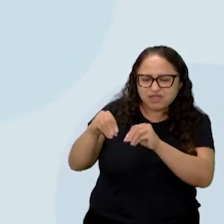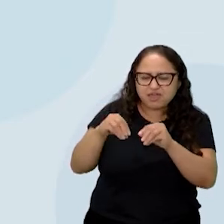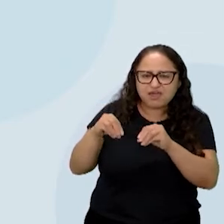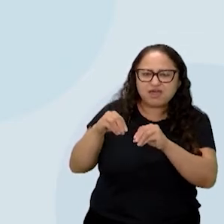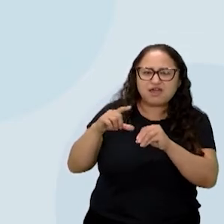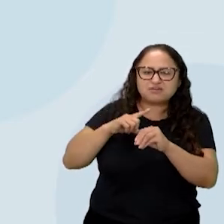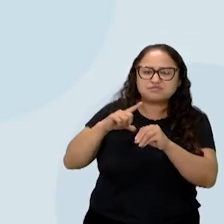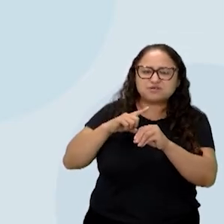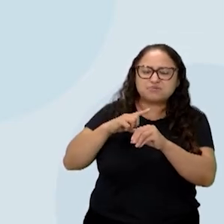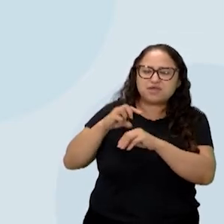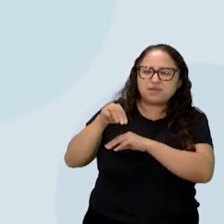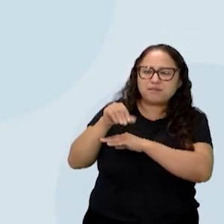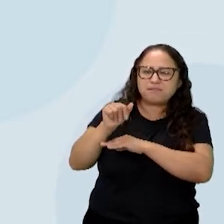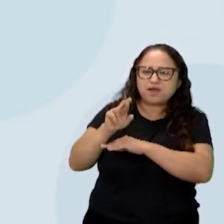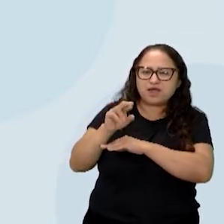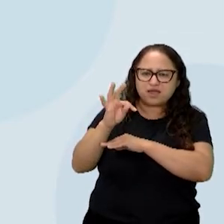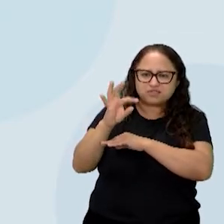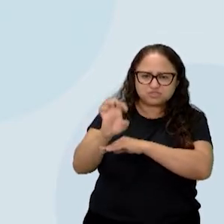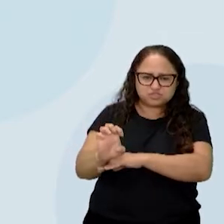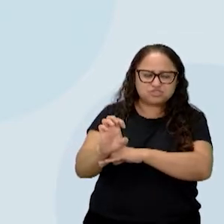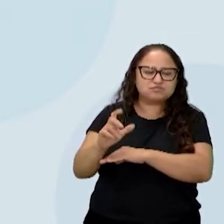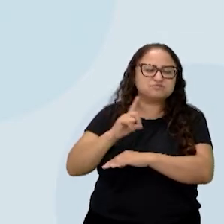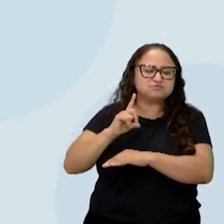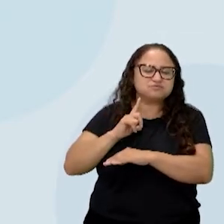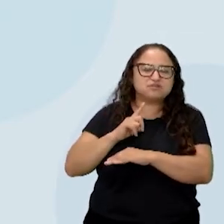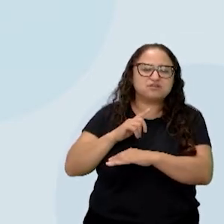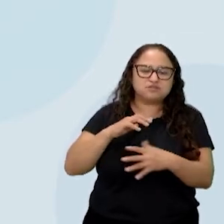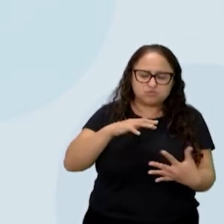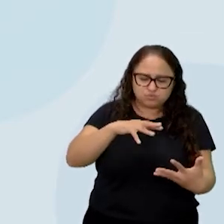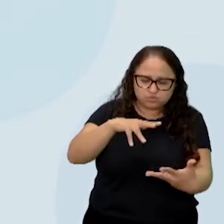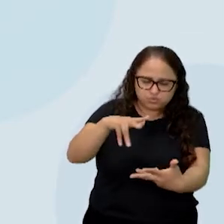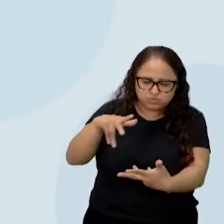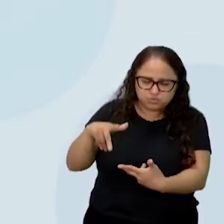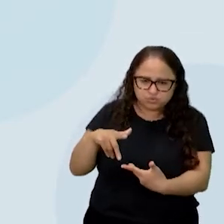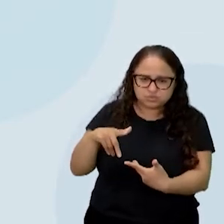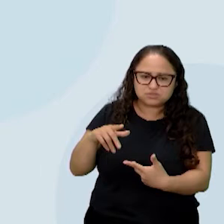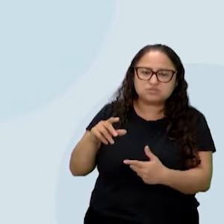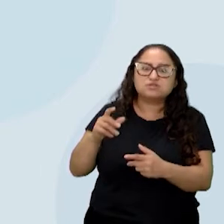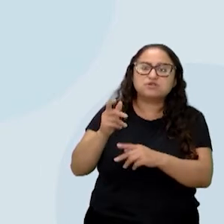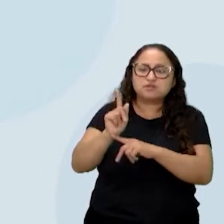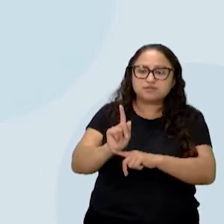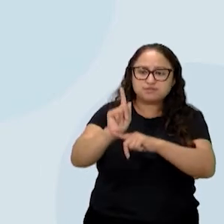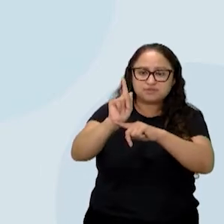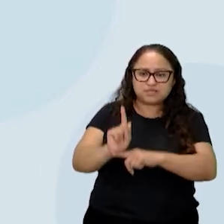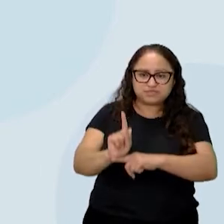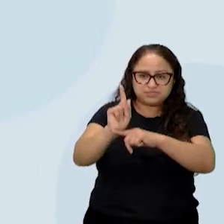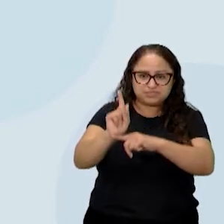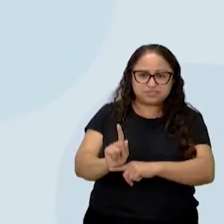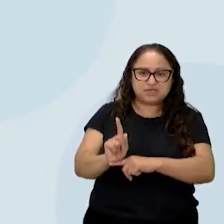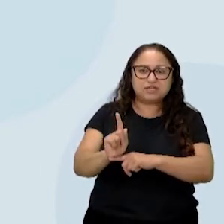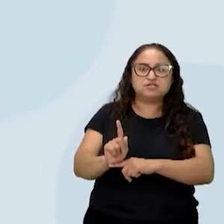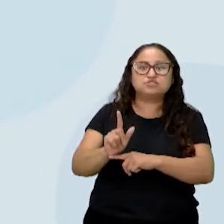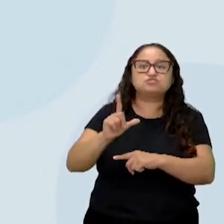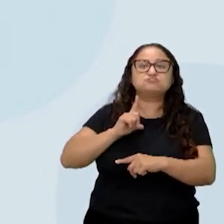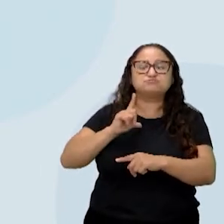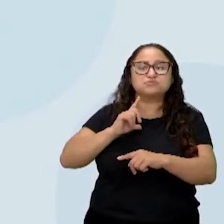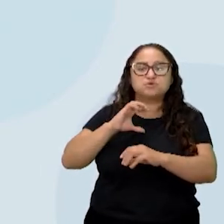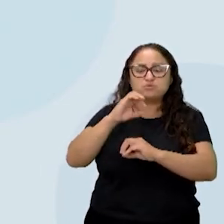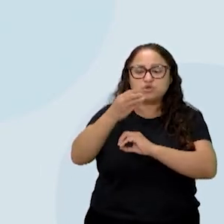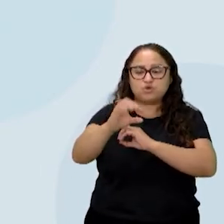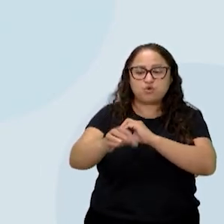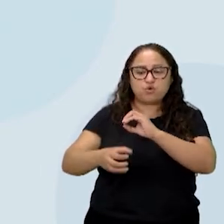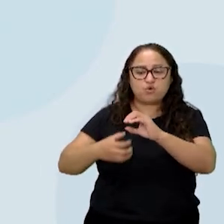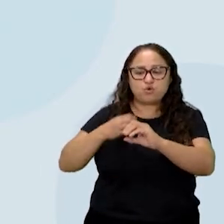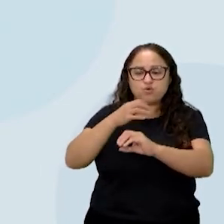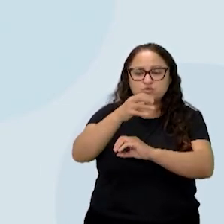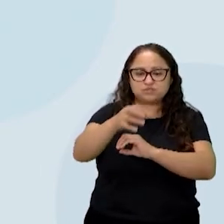com vocês aí na última aula os planetas terrestres, falamos da densidade, falamos da rotação, tempo de